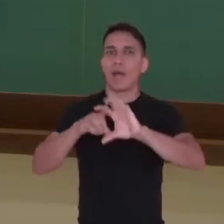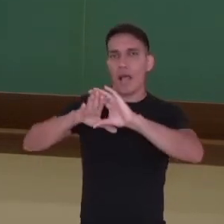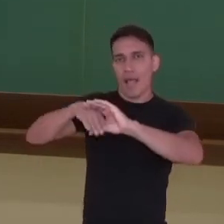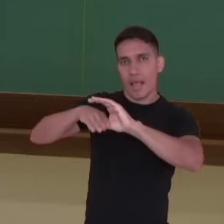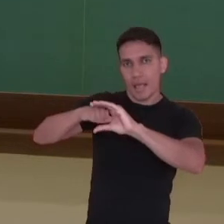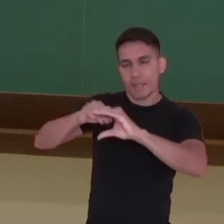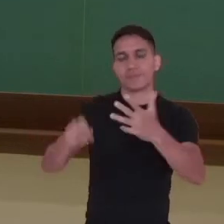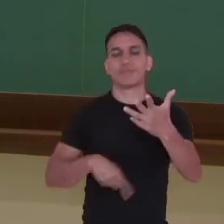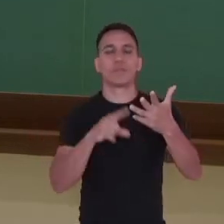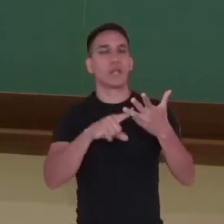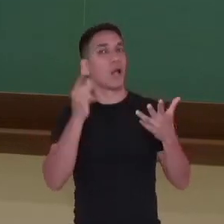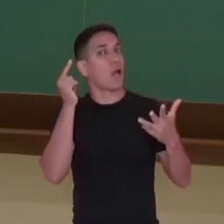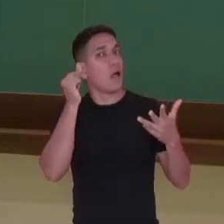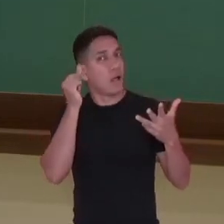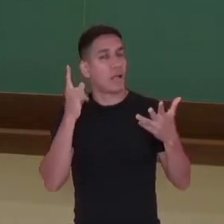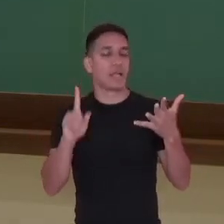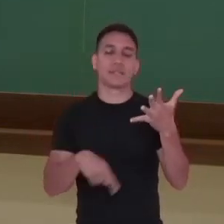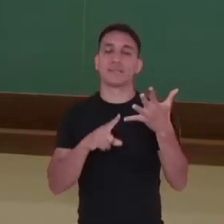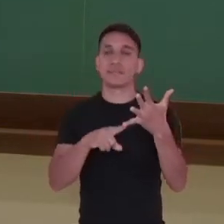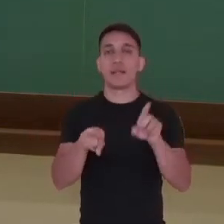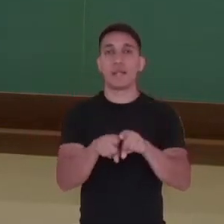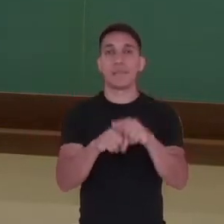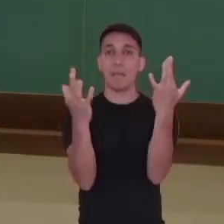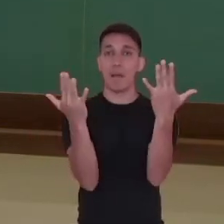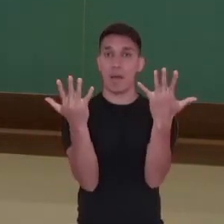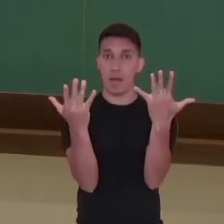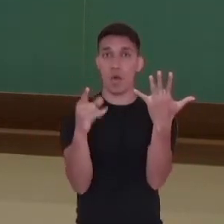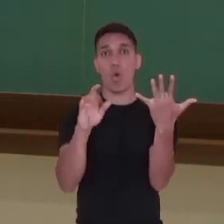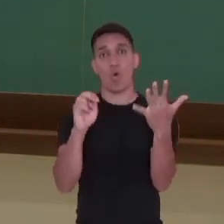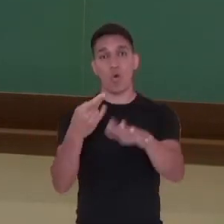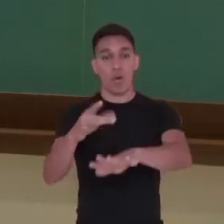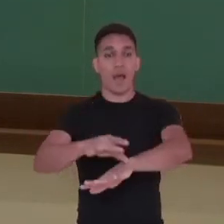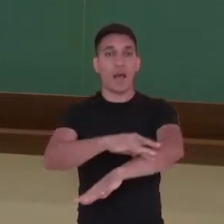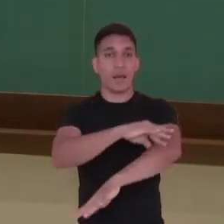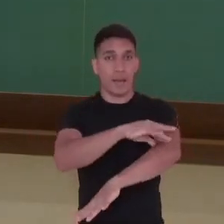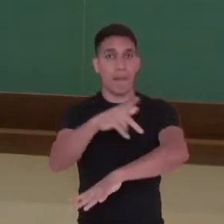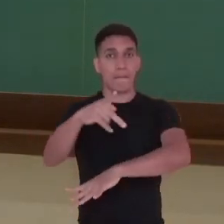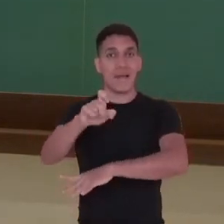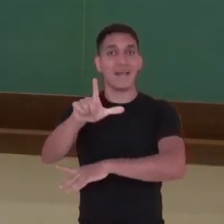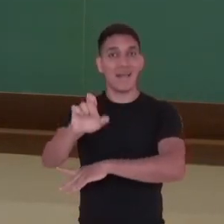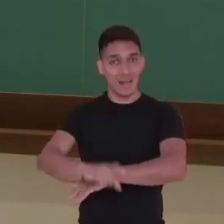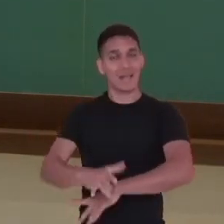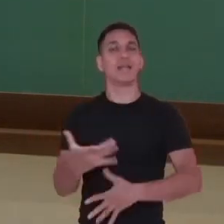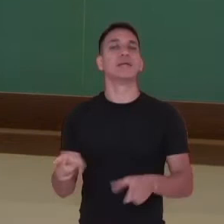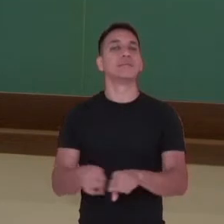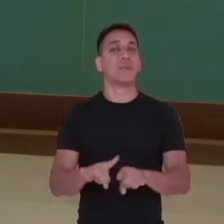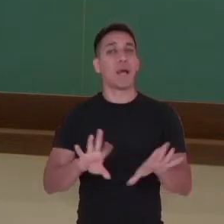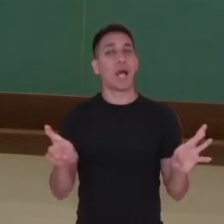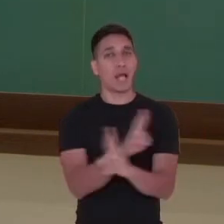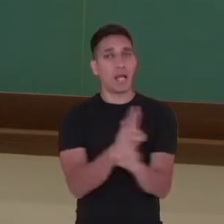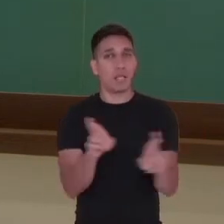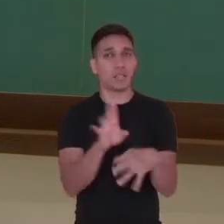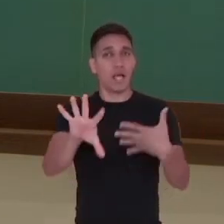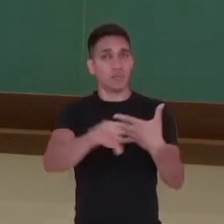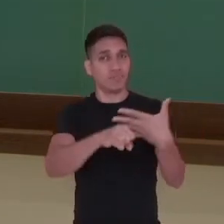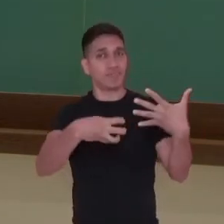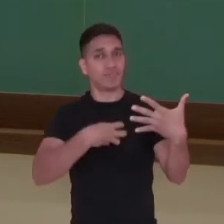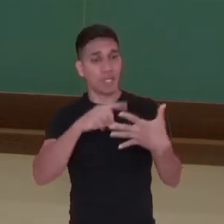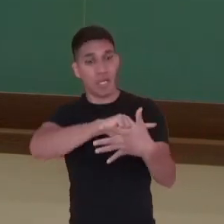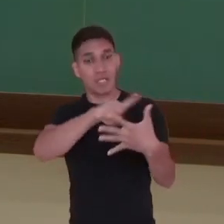língua, os ouvidos e as mãos, no caso da pele, estão associados aos sentidos e correspondem